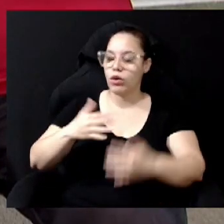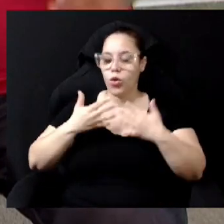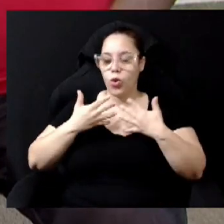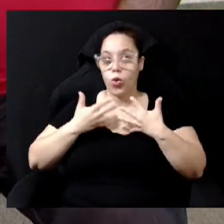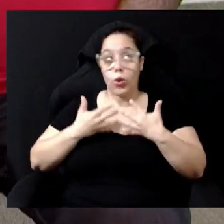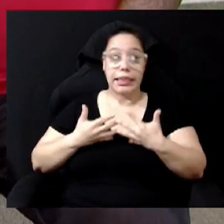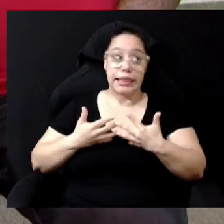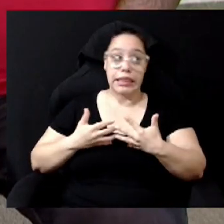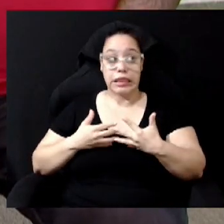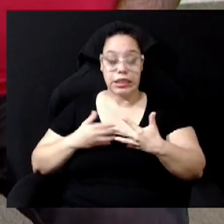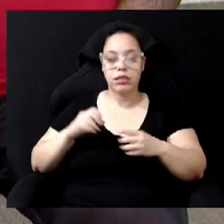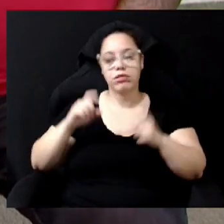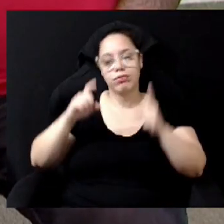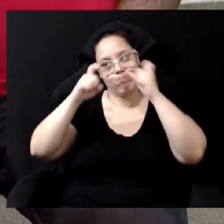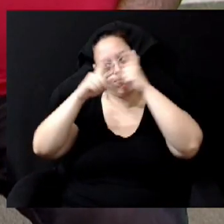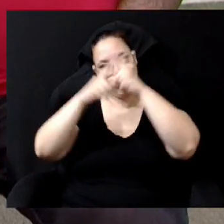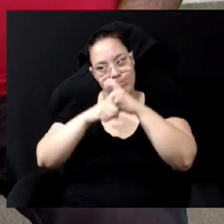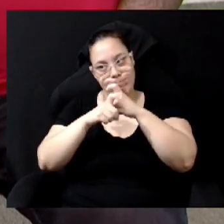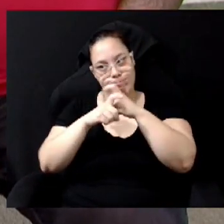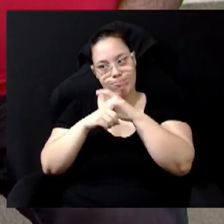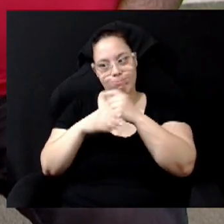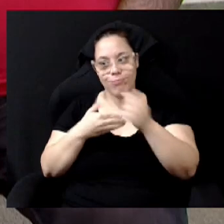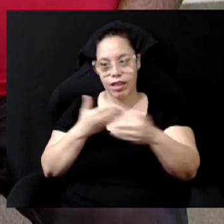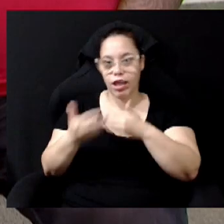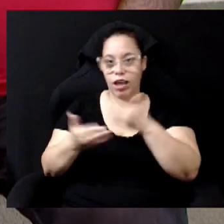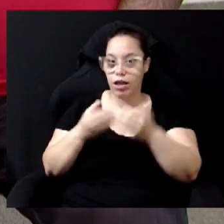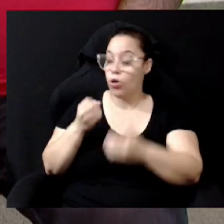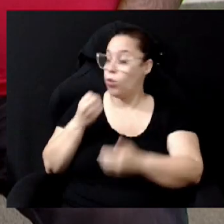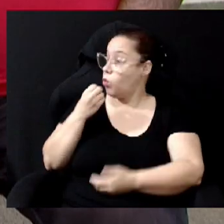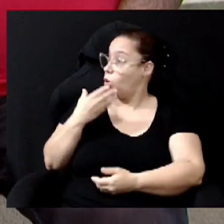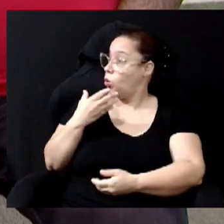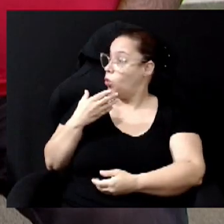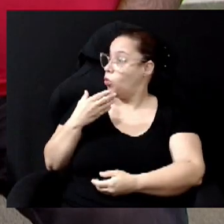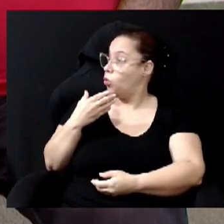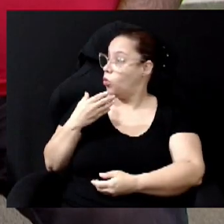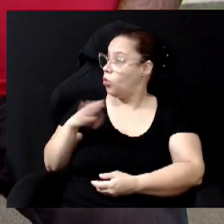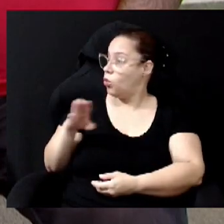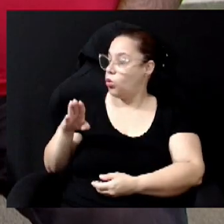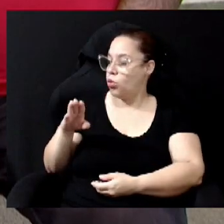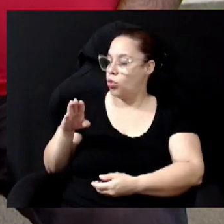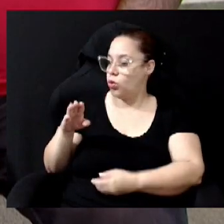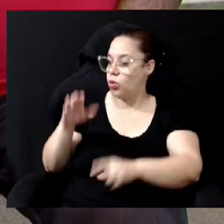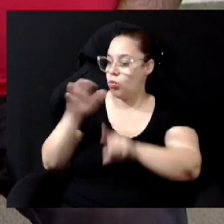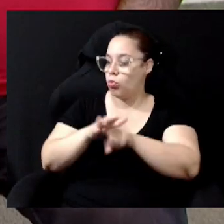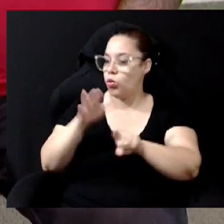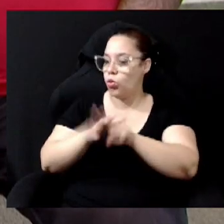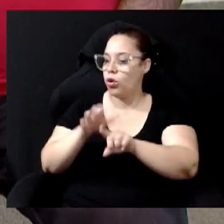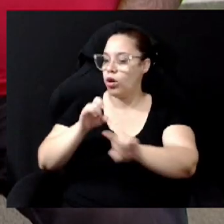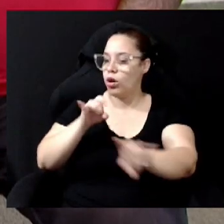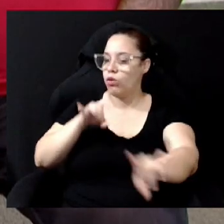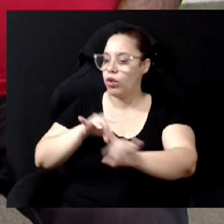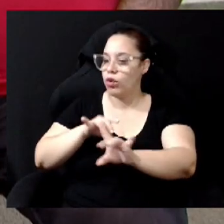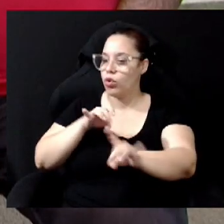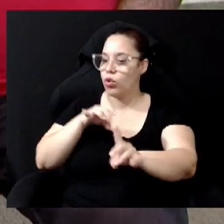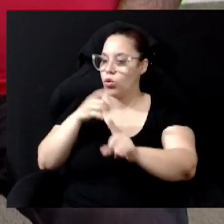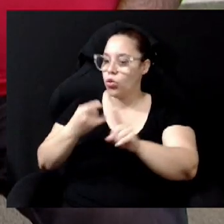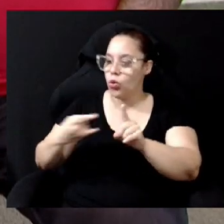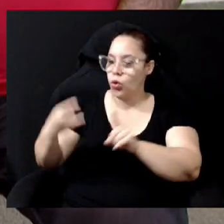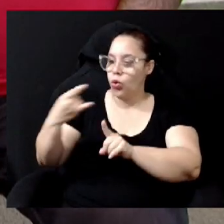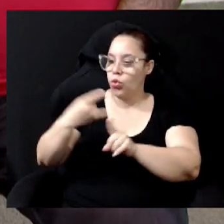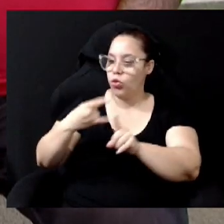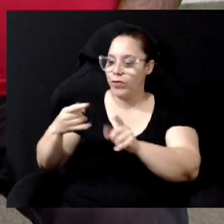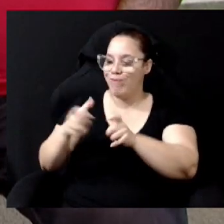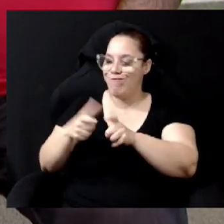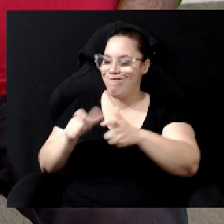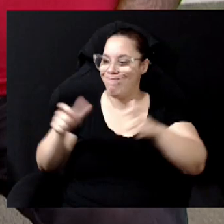difícil, que possa dar conta disso. Bom, você citou aí o bullying virtual, né? Isso certamente tem crescido muito também e é